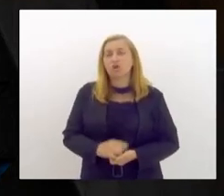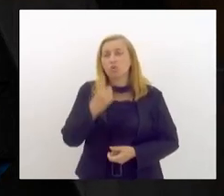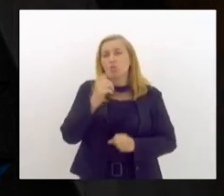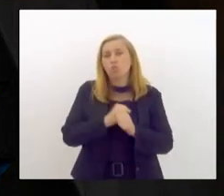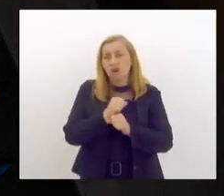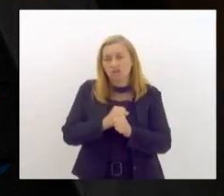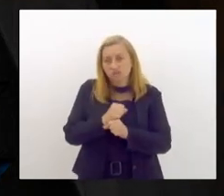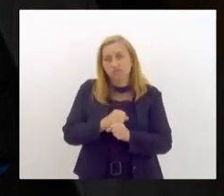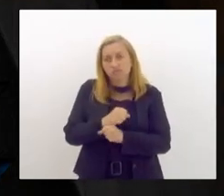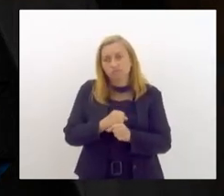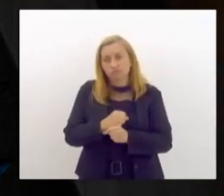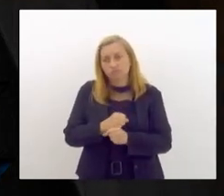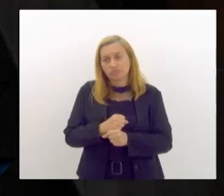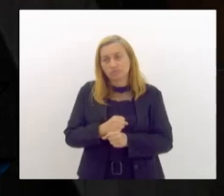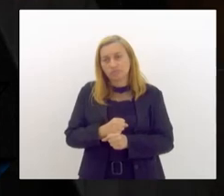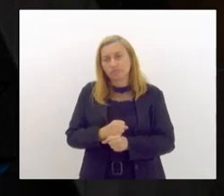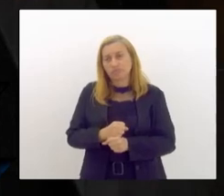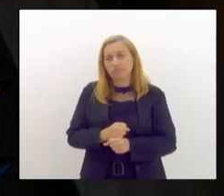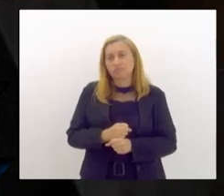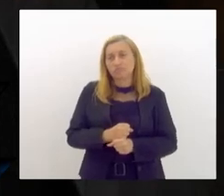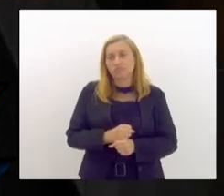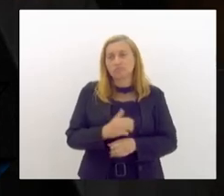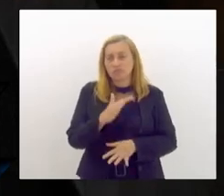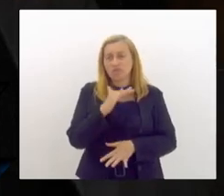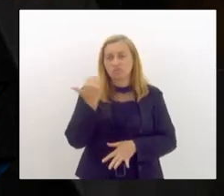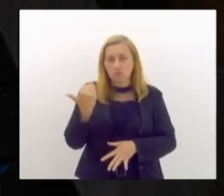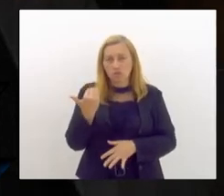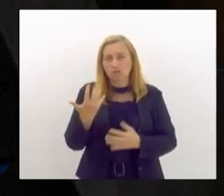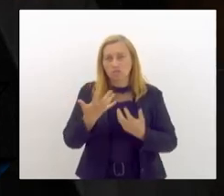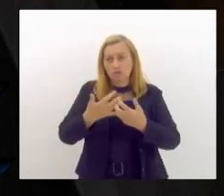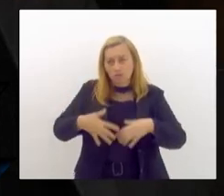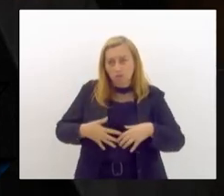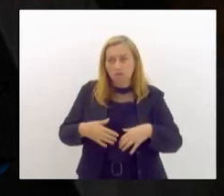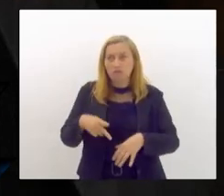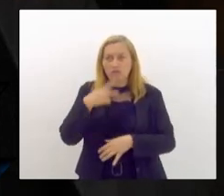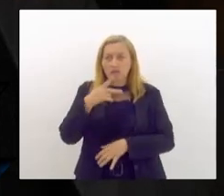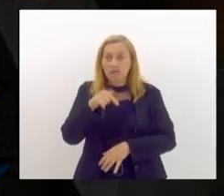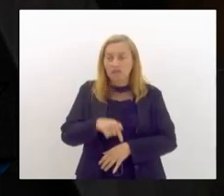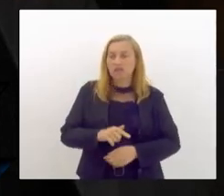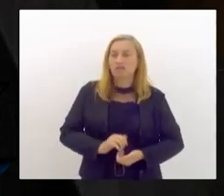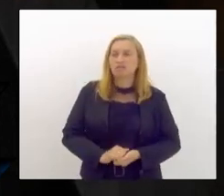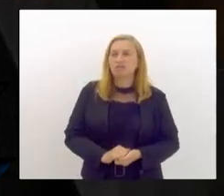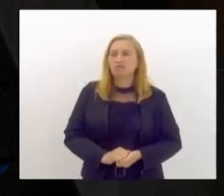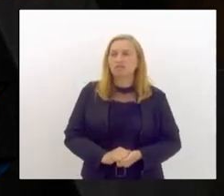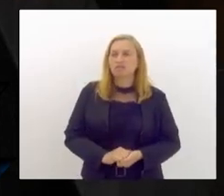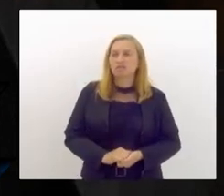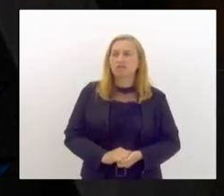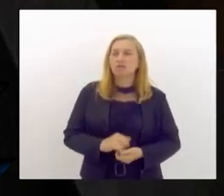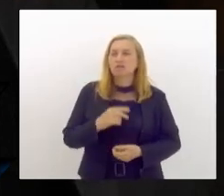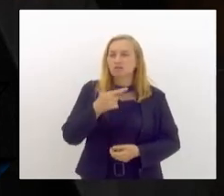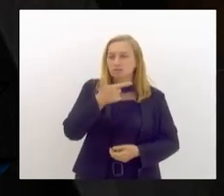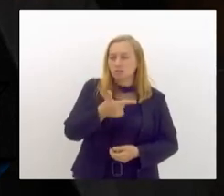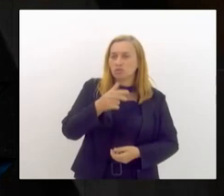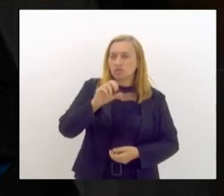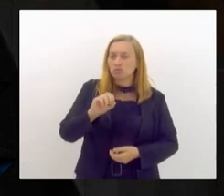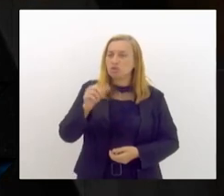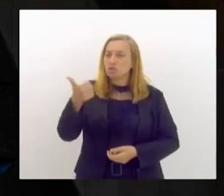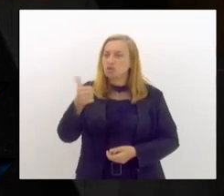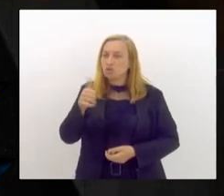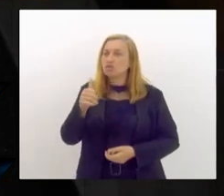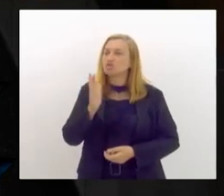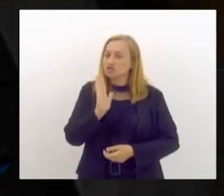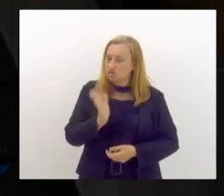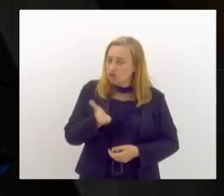ano da tragédia. E eu me referi aqui que em 2011 já